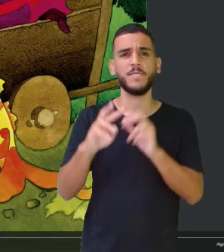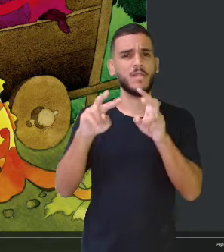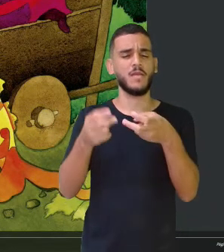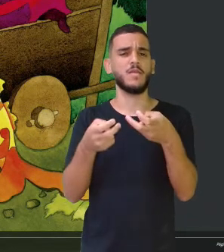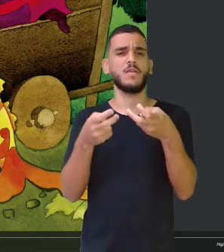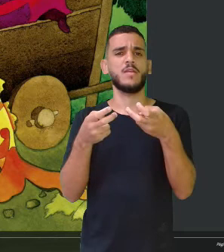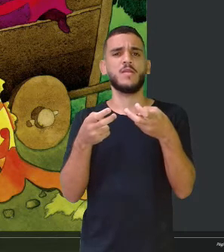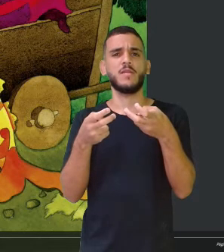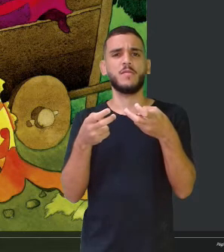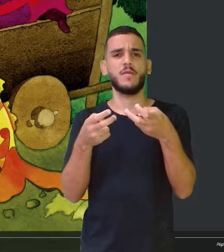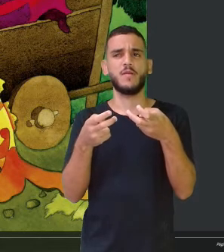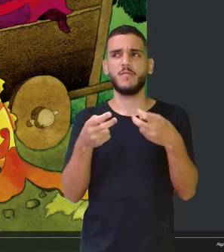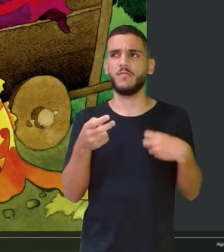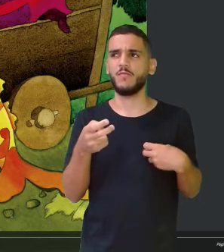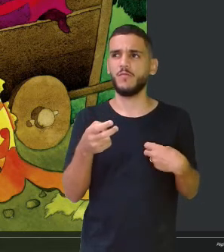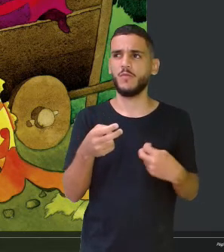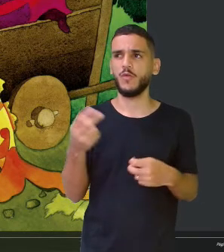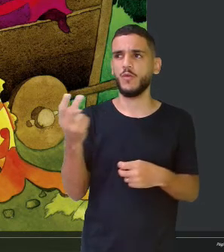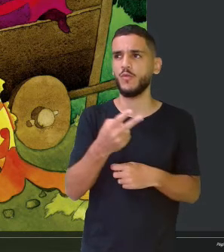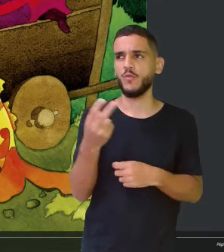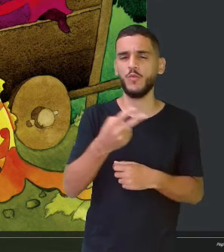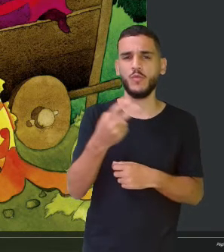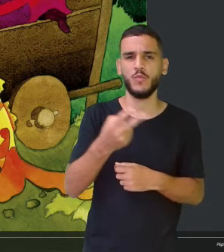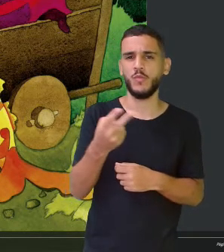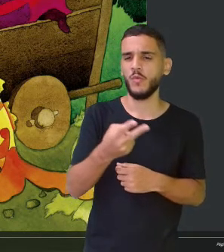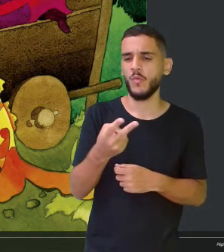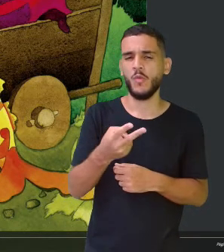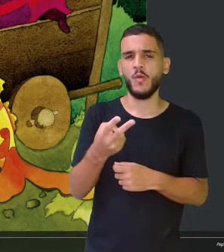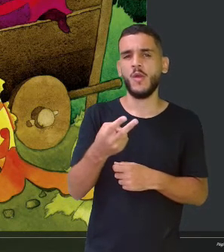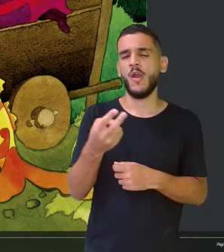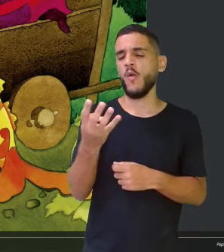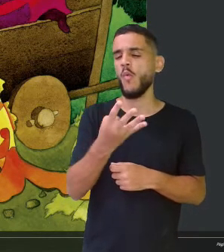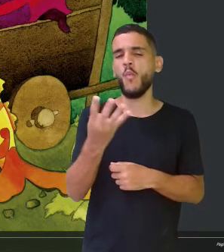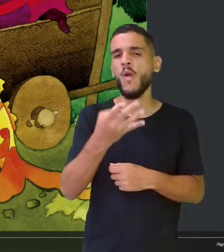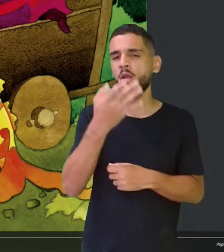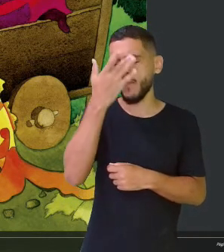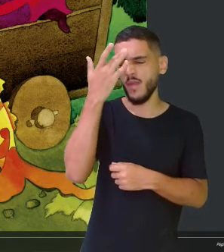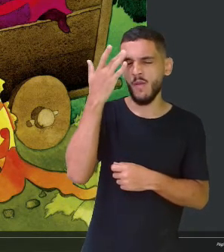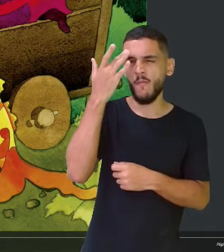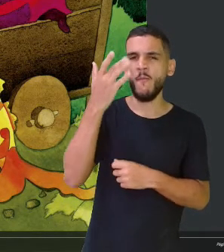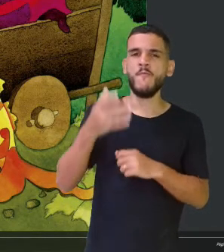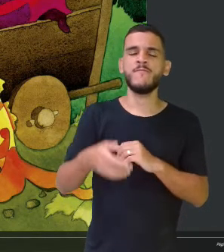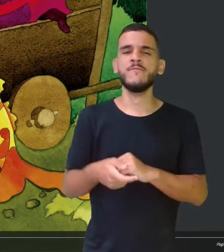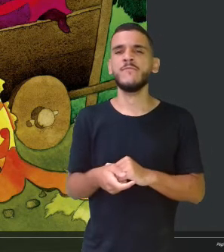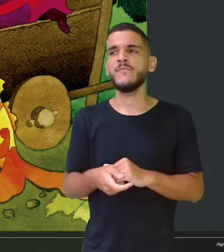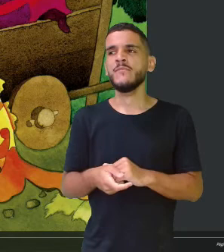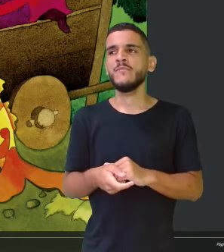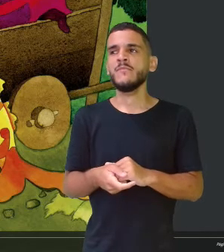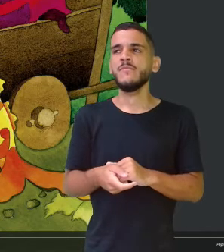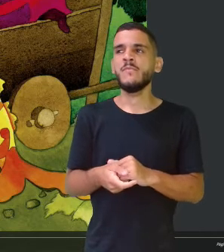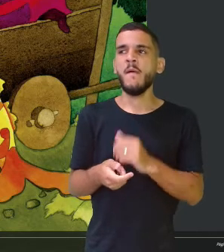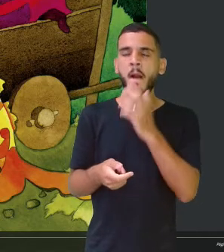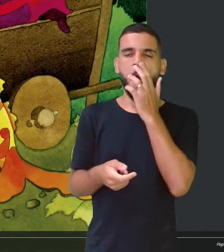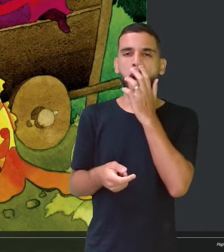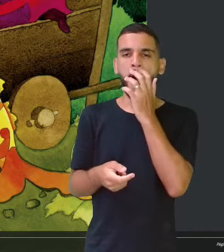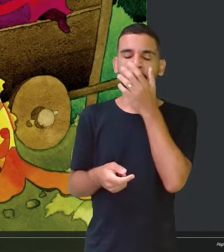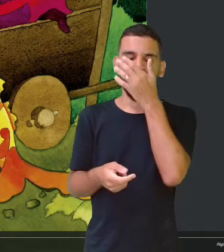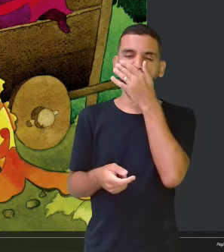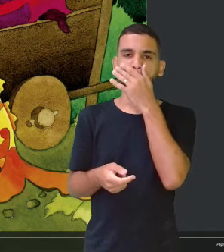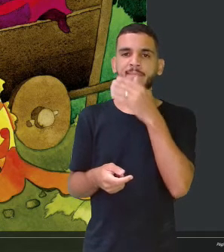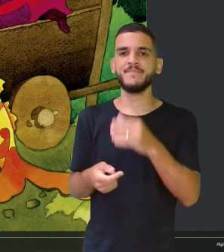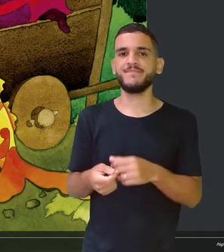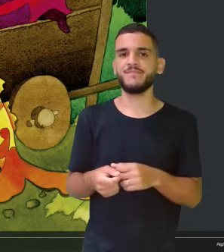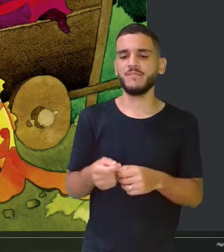Uma velha e um velhote, um velho e uma velhinha. Os quatro tentavam colocar um feixe de lenha